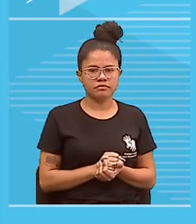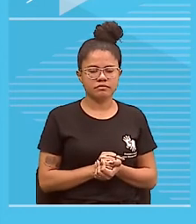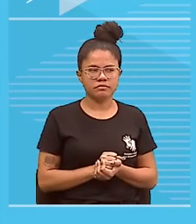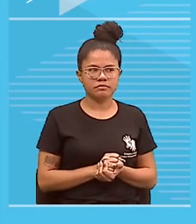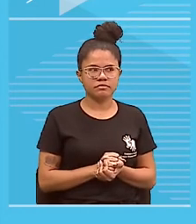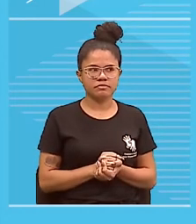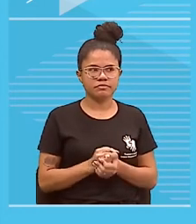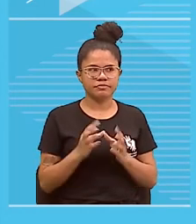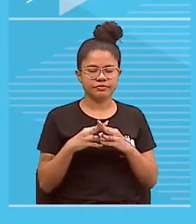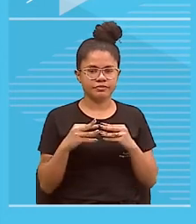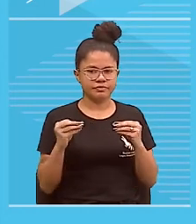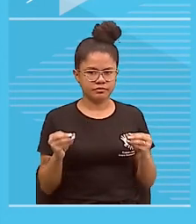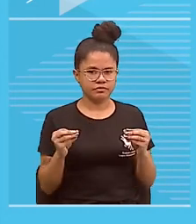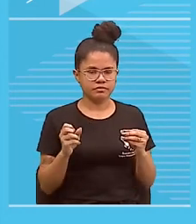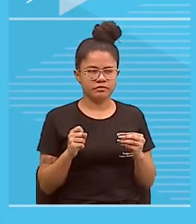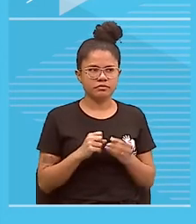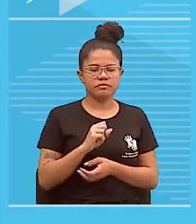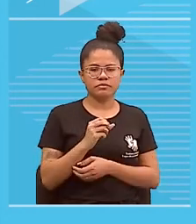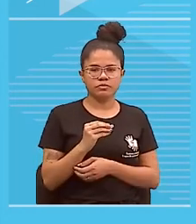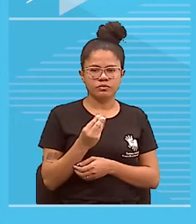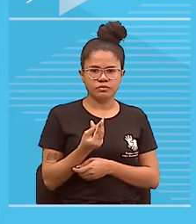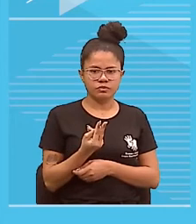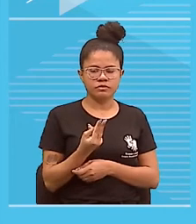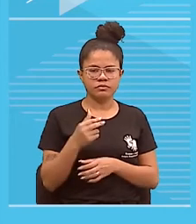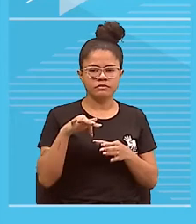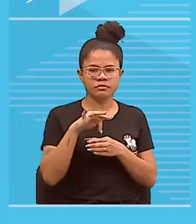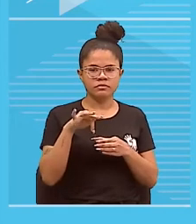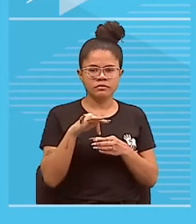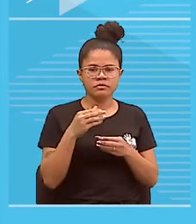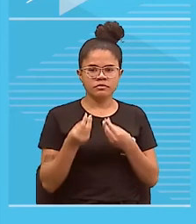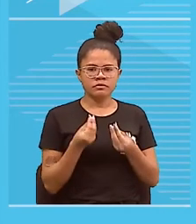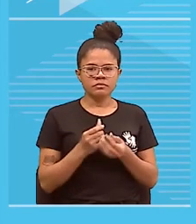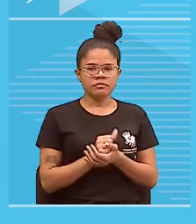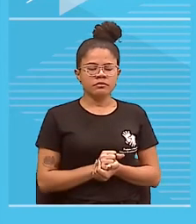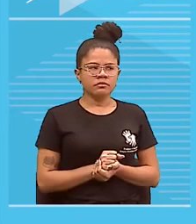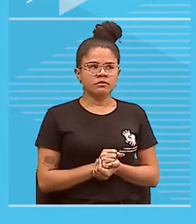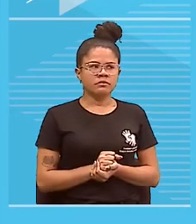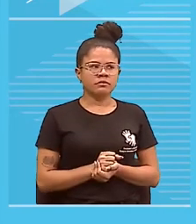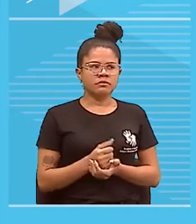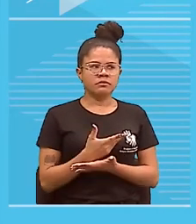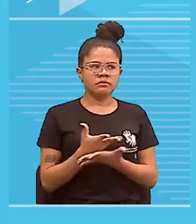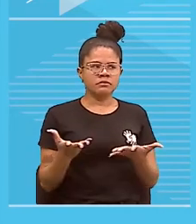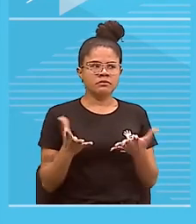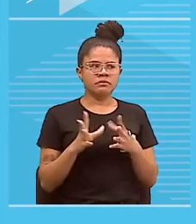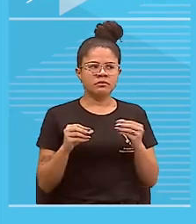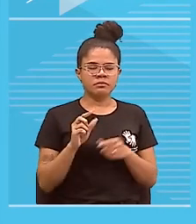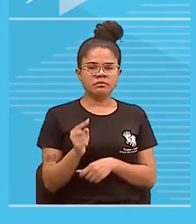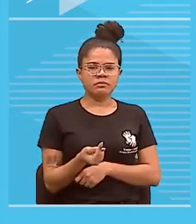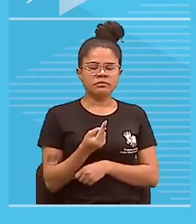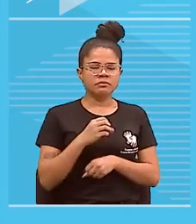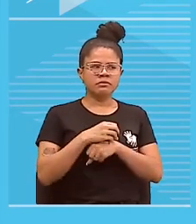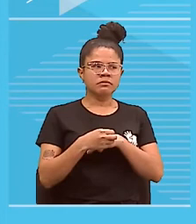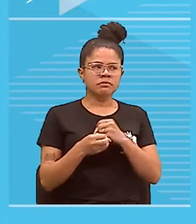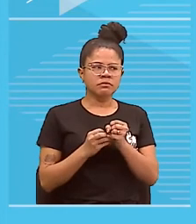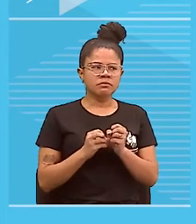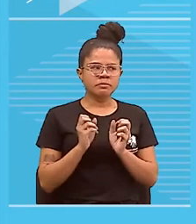o ou condensação é quando você L mina uma molequinha